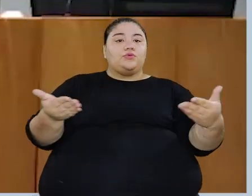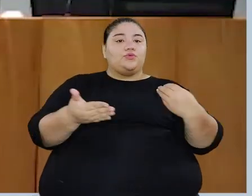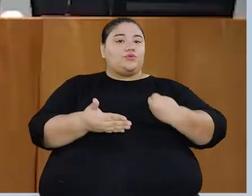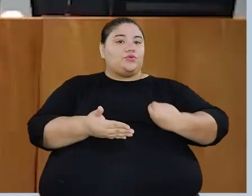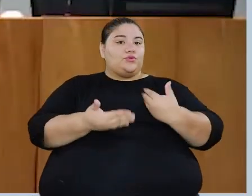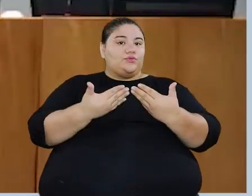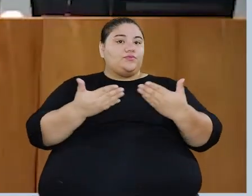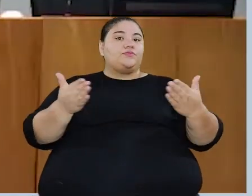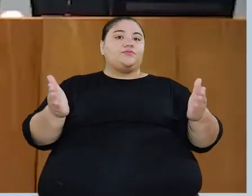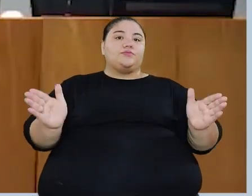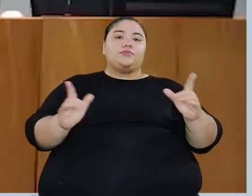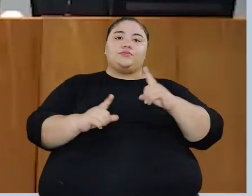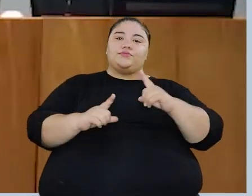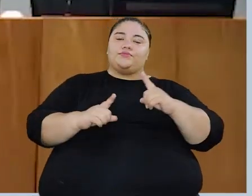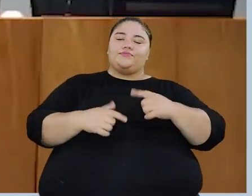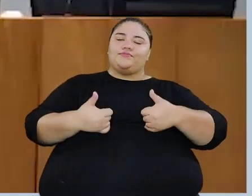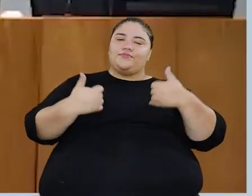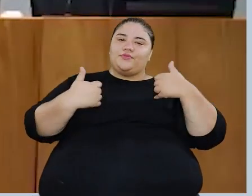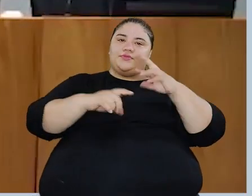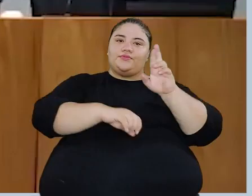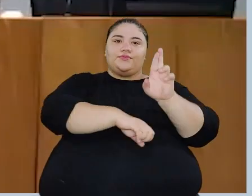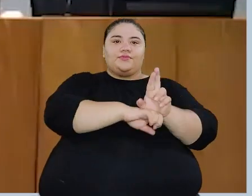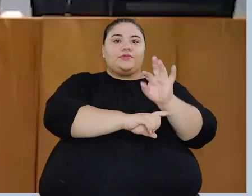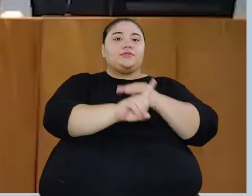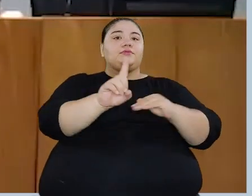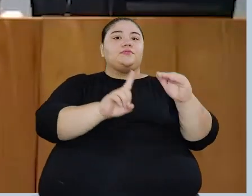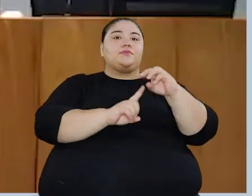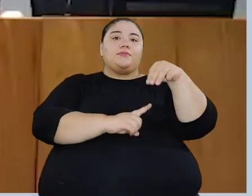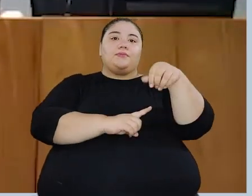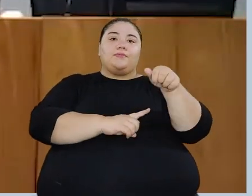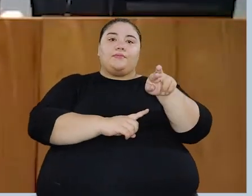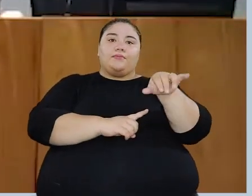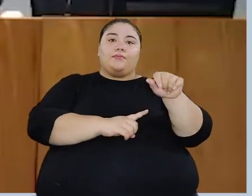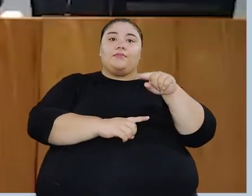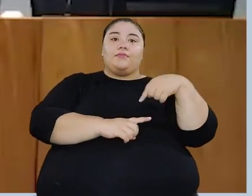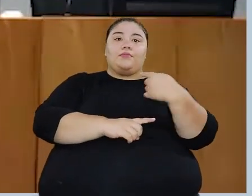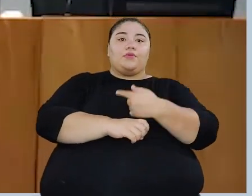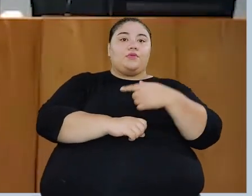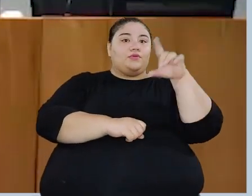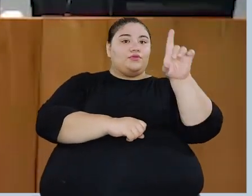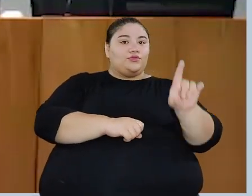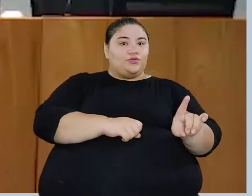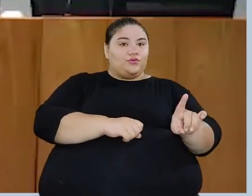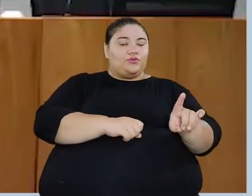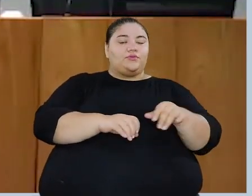aqui estou abrindo, tenho a honra de abrir em nome da desembargadora Marisa Santos, a nossa